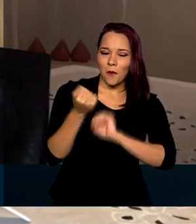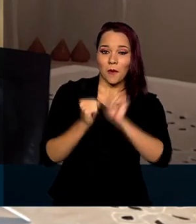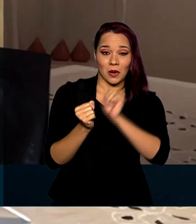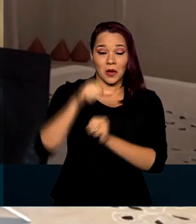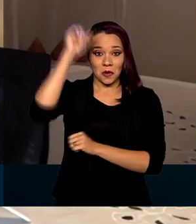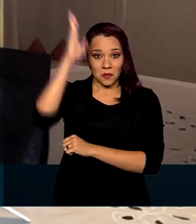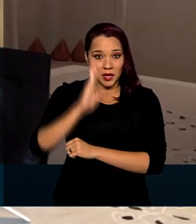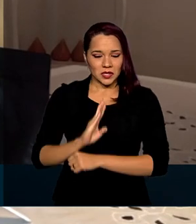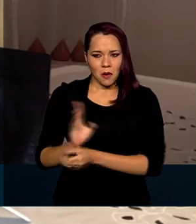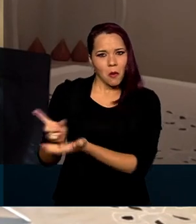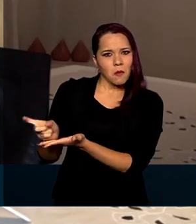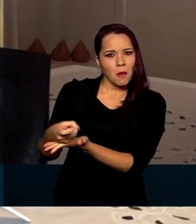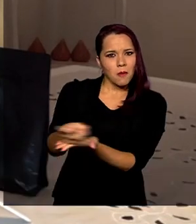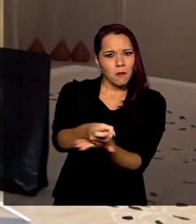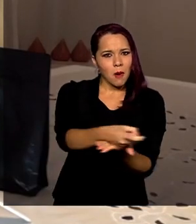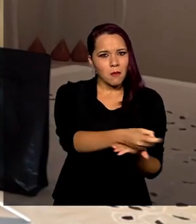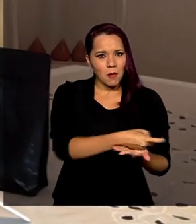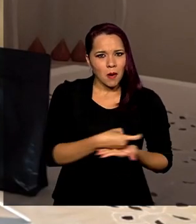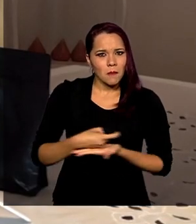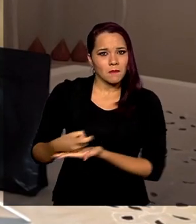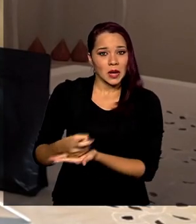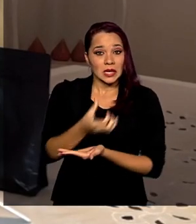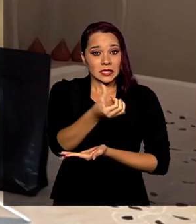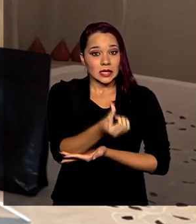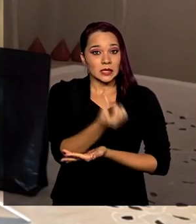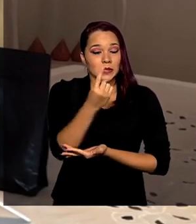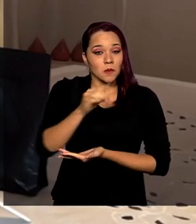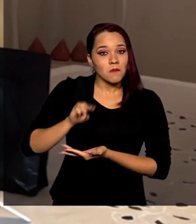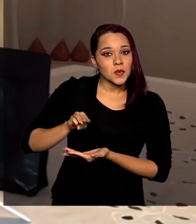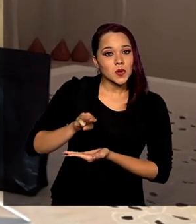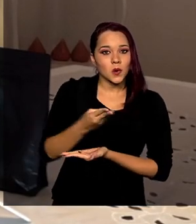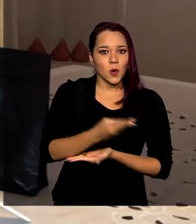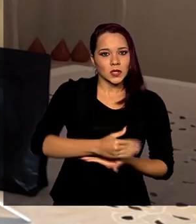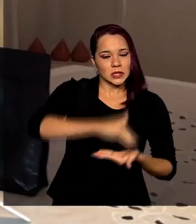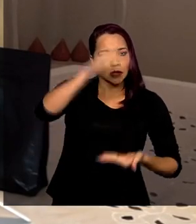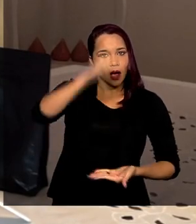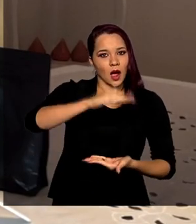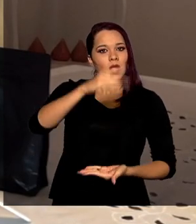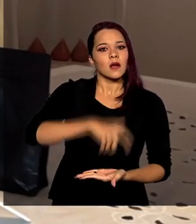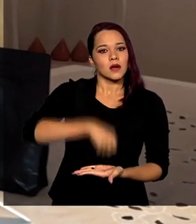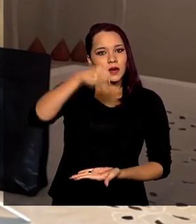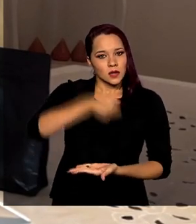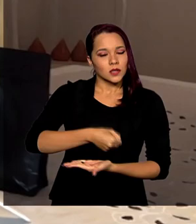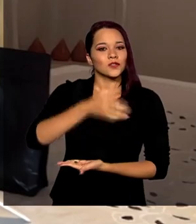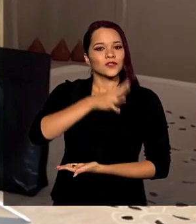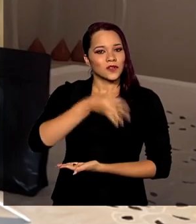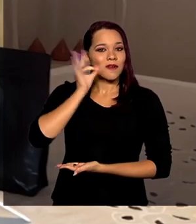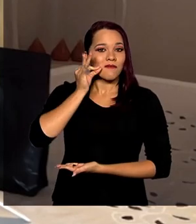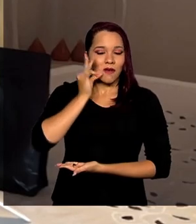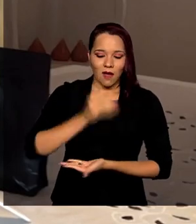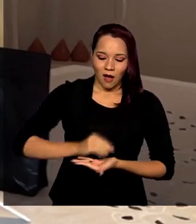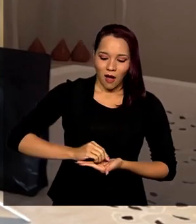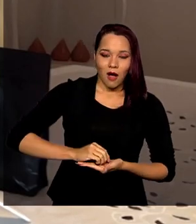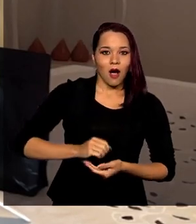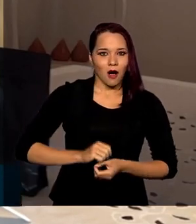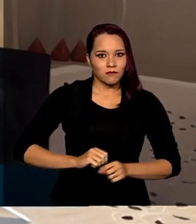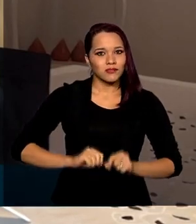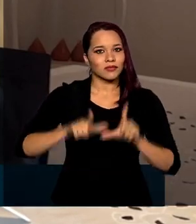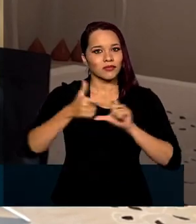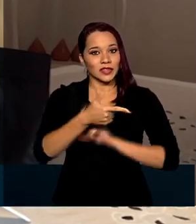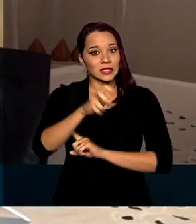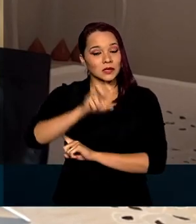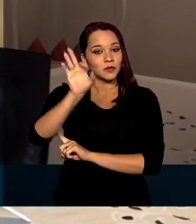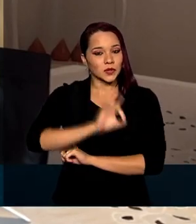Brasil deve colher este ano mais de 61 milhões de sacas de café. Um aumento de 25%